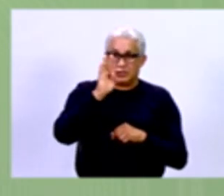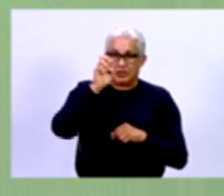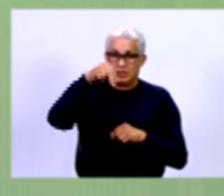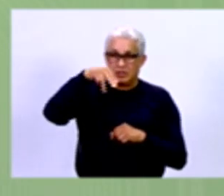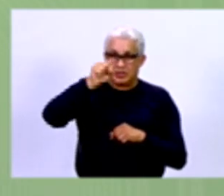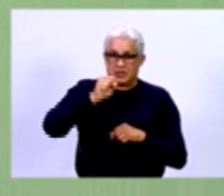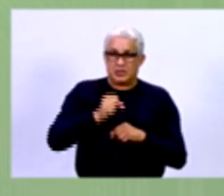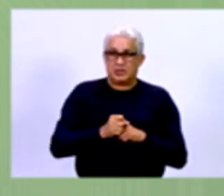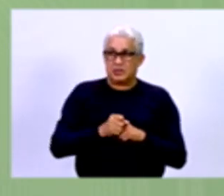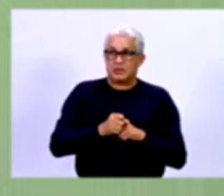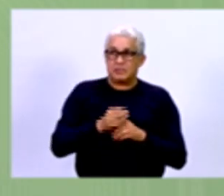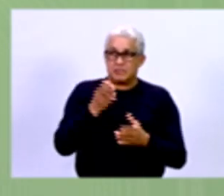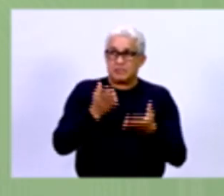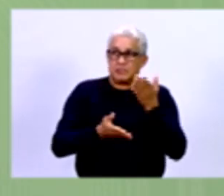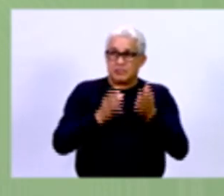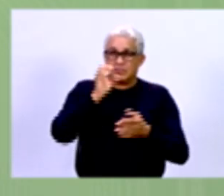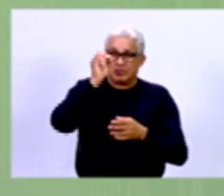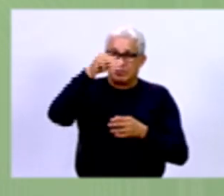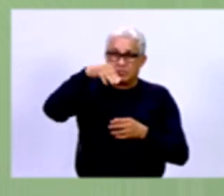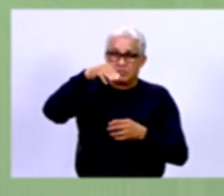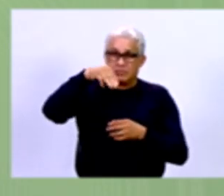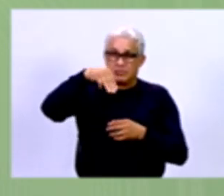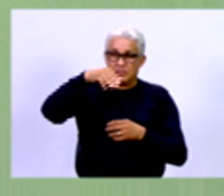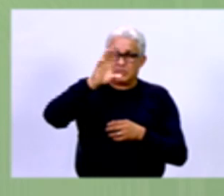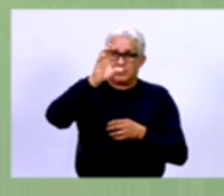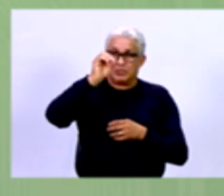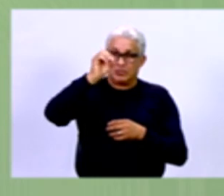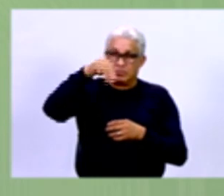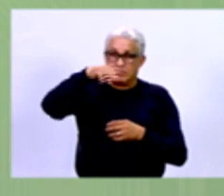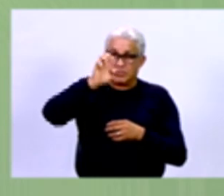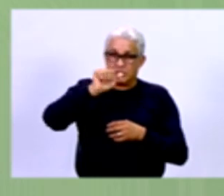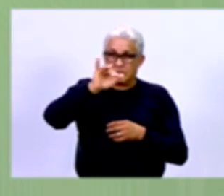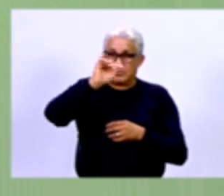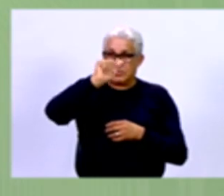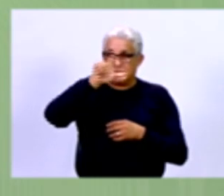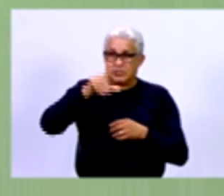balança comercial. Então,